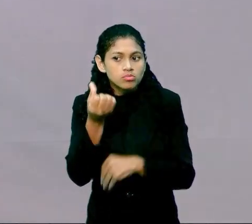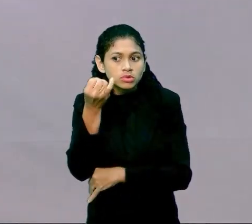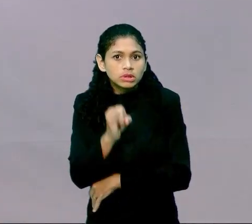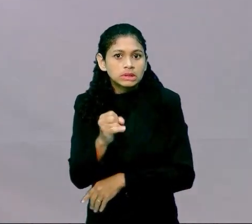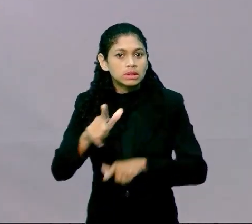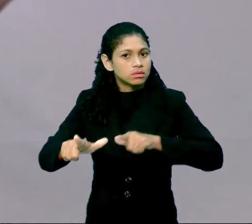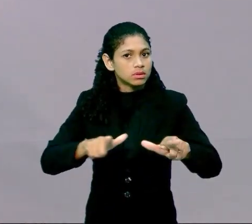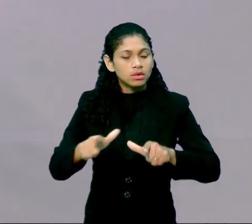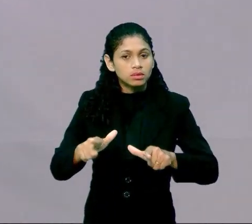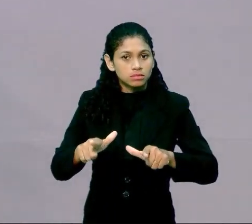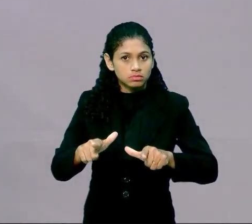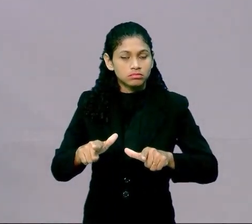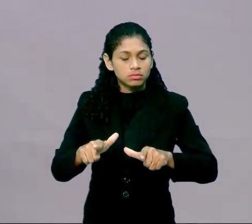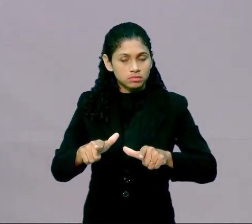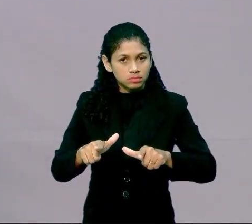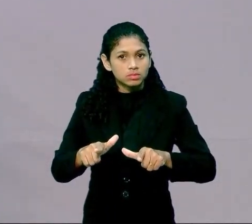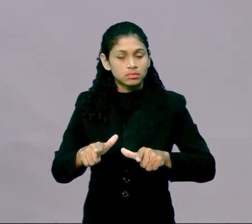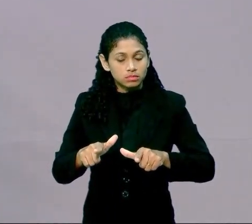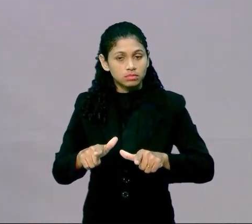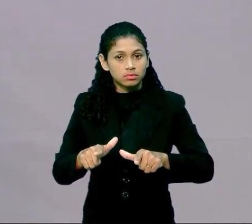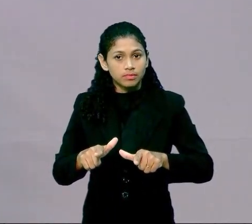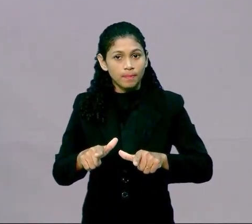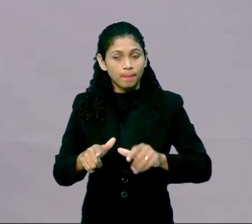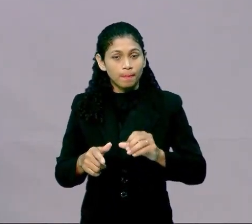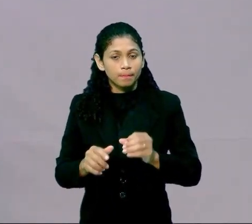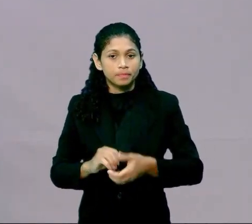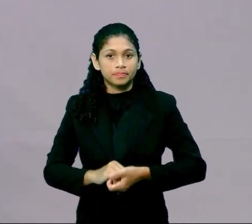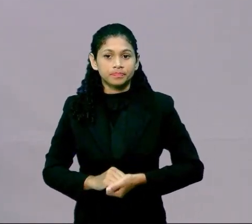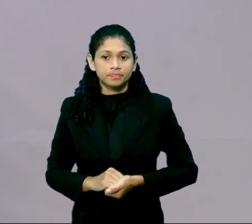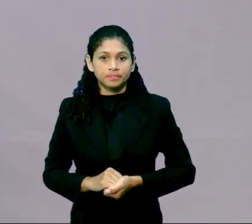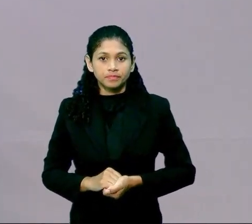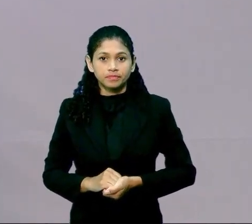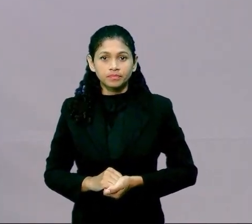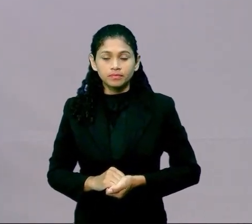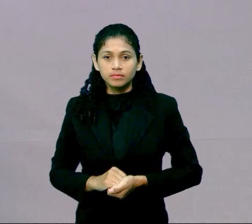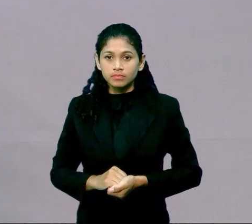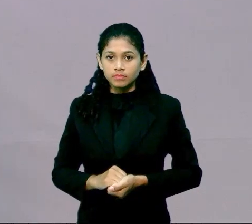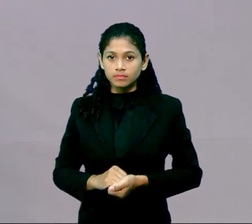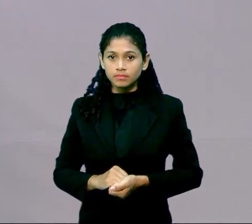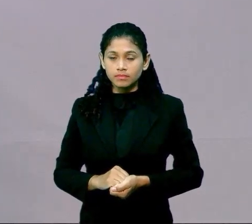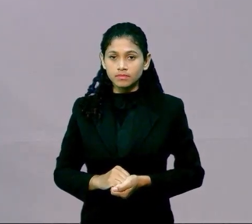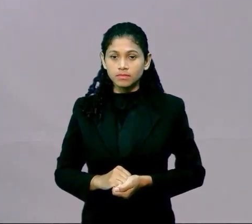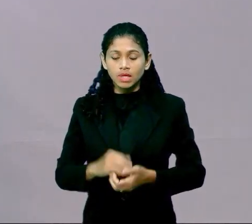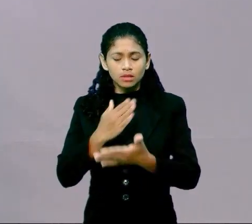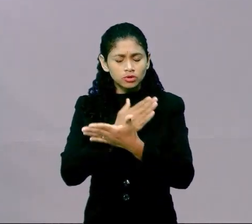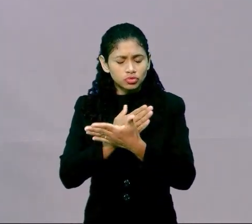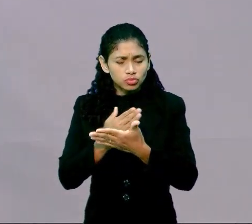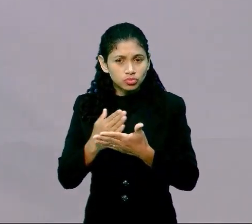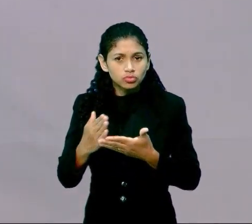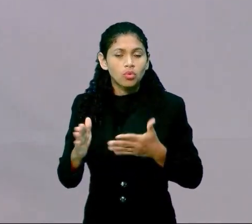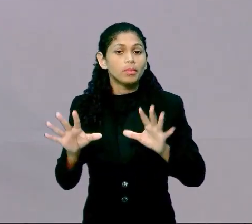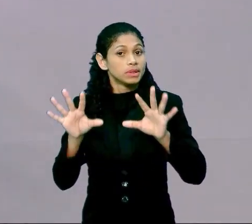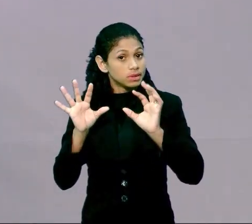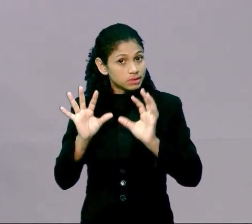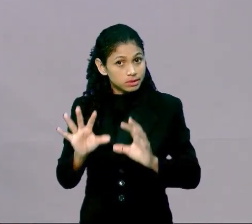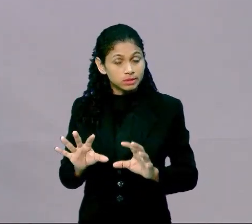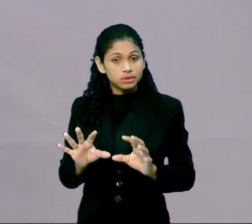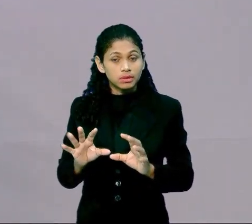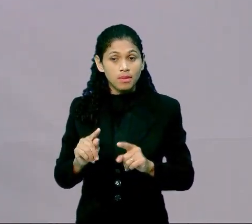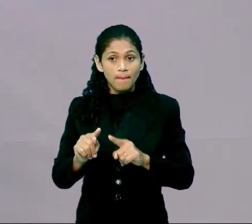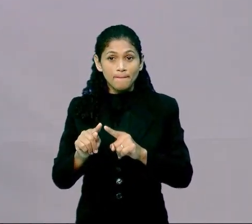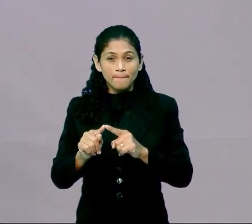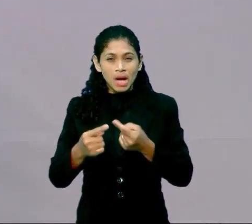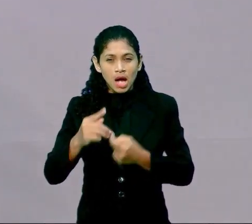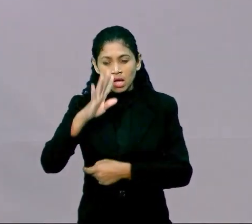trabalharmos. É assim desde que o homem existe até os nossos dias atuais. Mas a crítica é que a